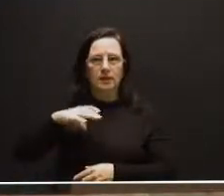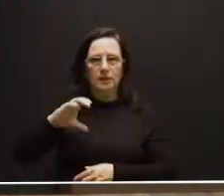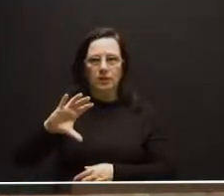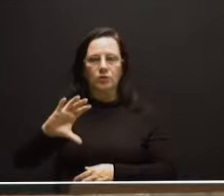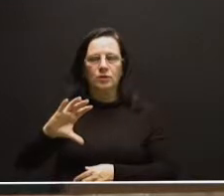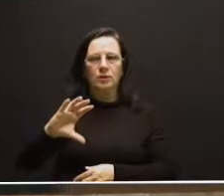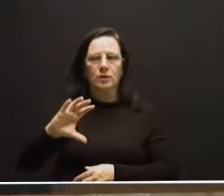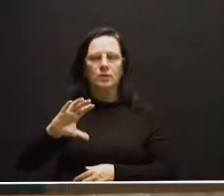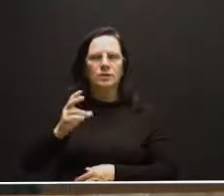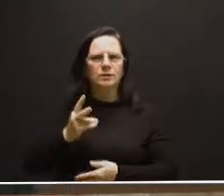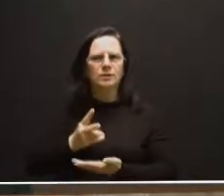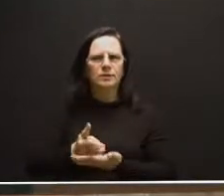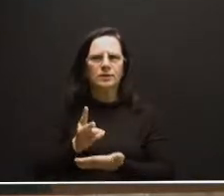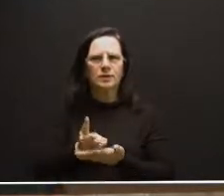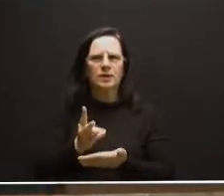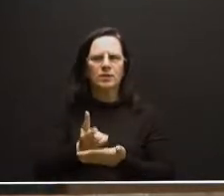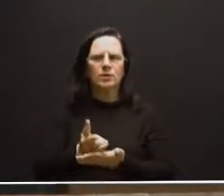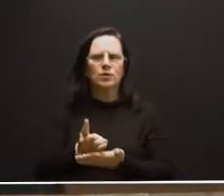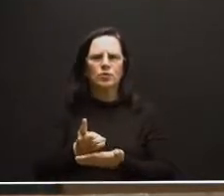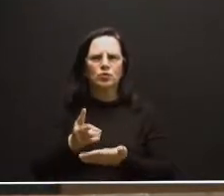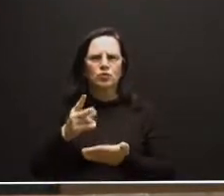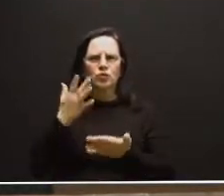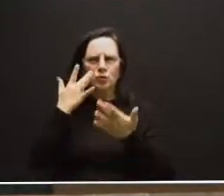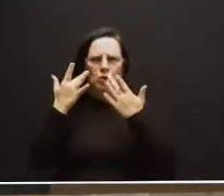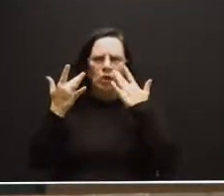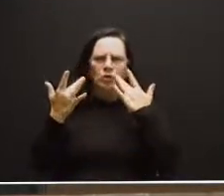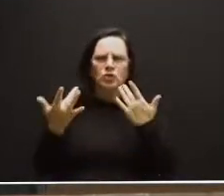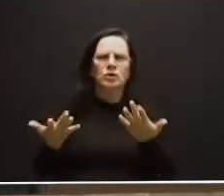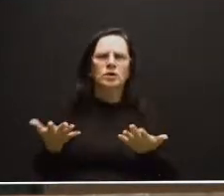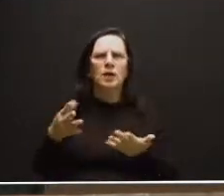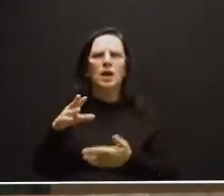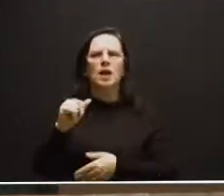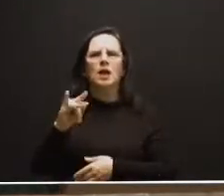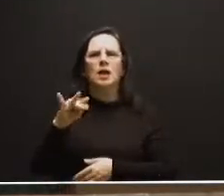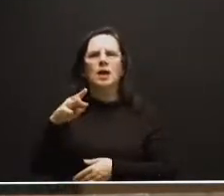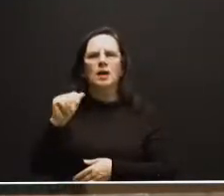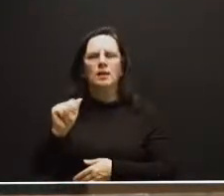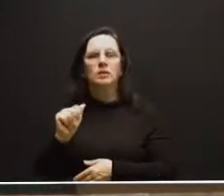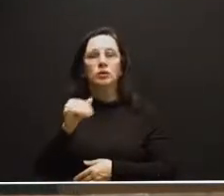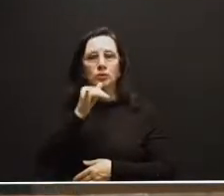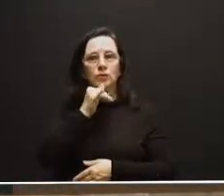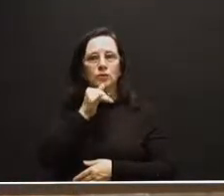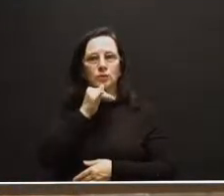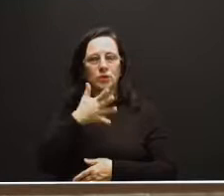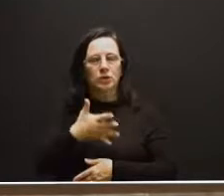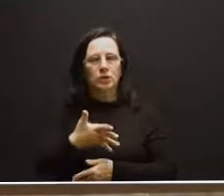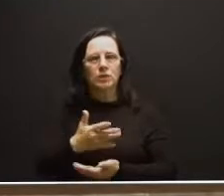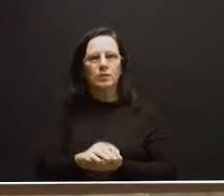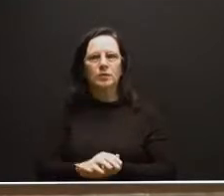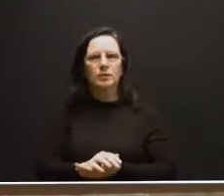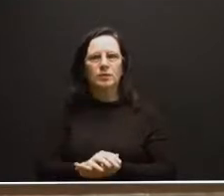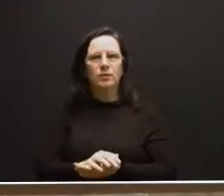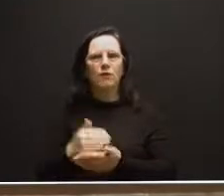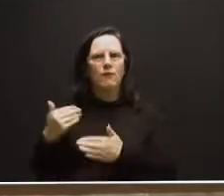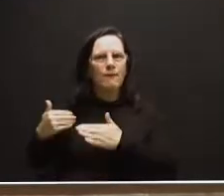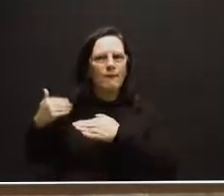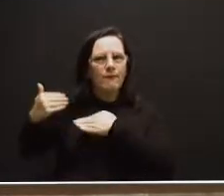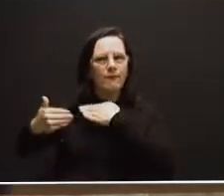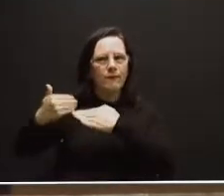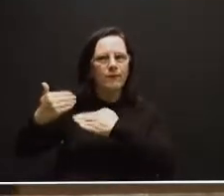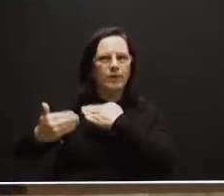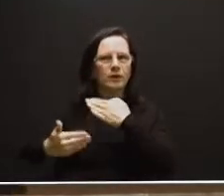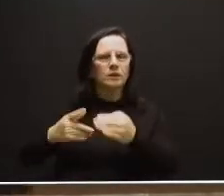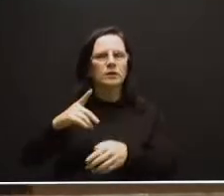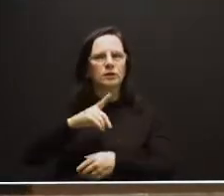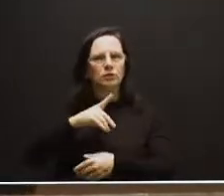celeiro de artistas né e aí está o grande exemplo e quando eu falo que vem acelerando o processo e que